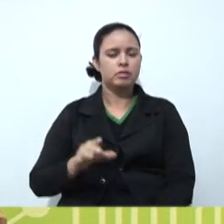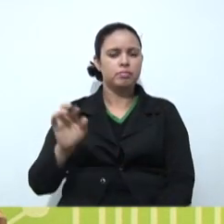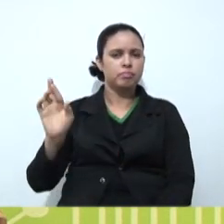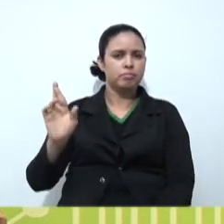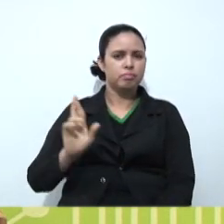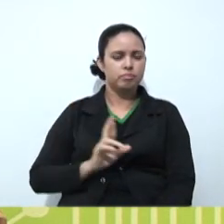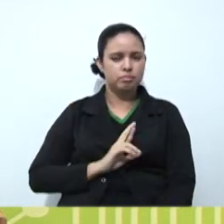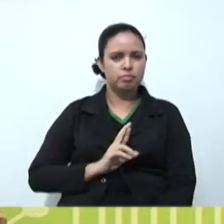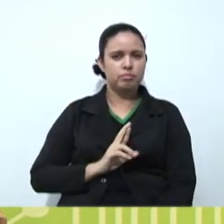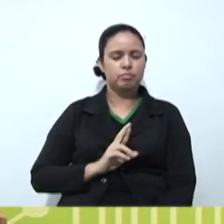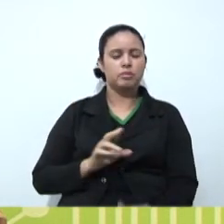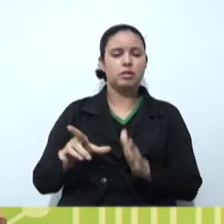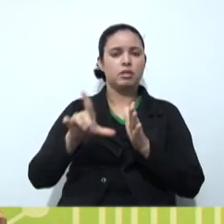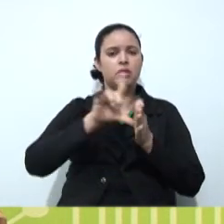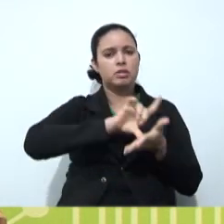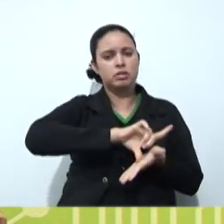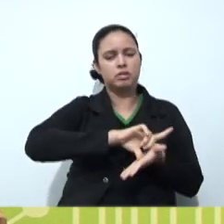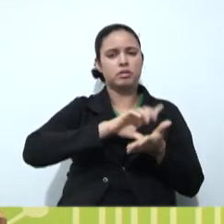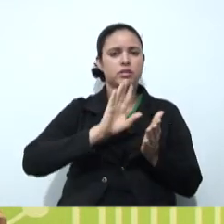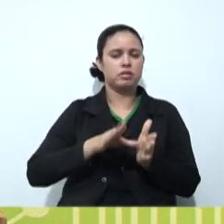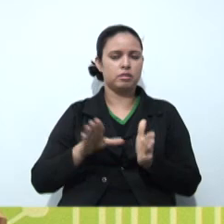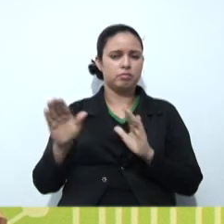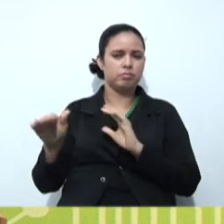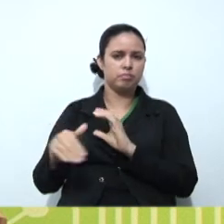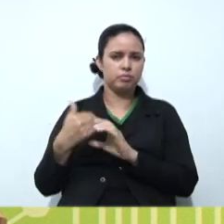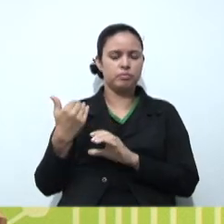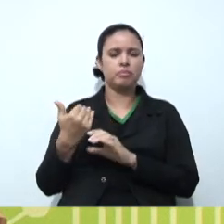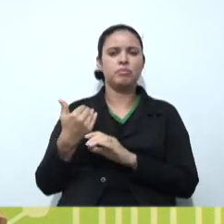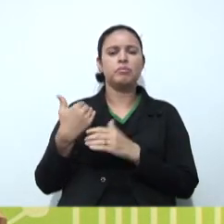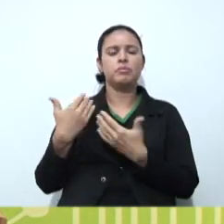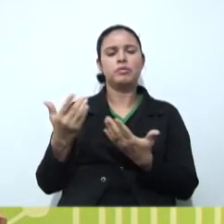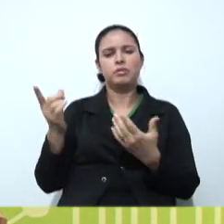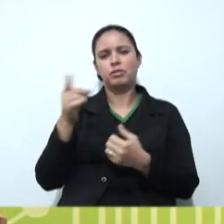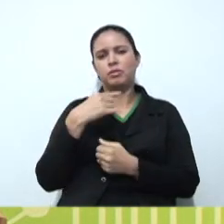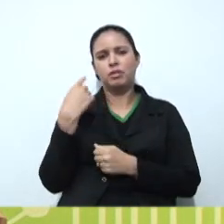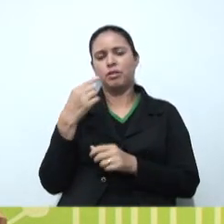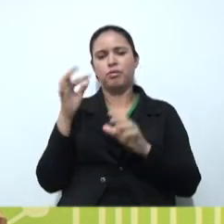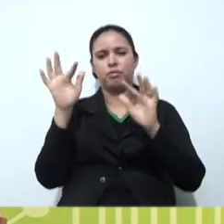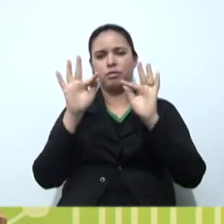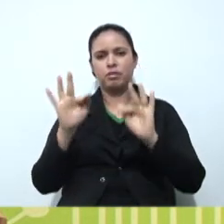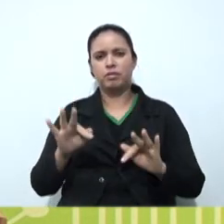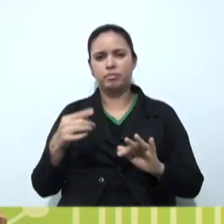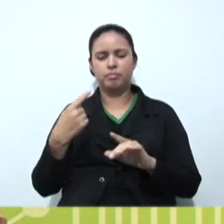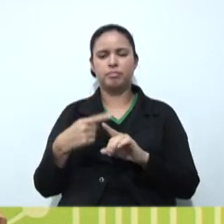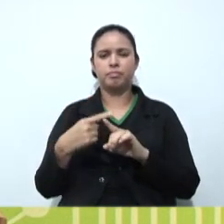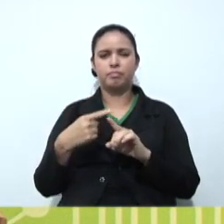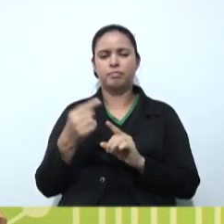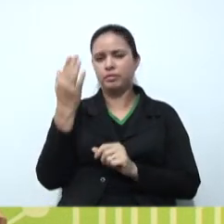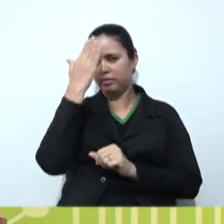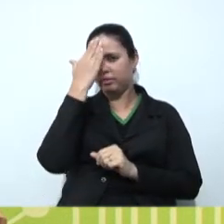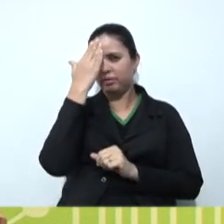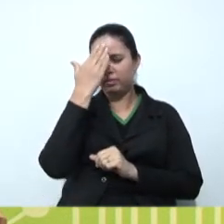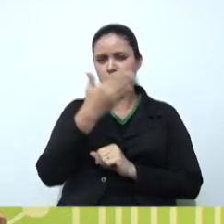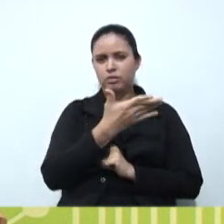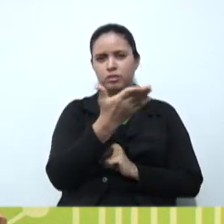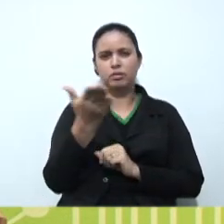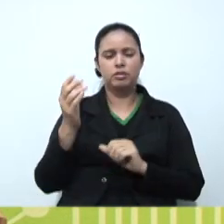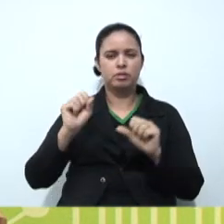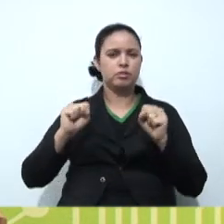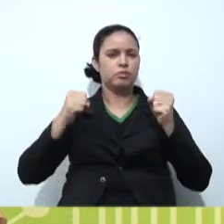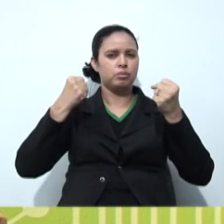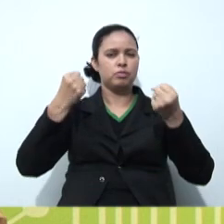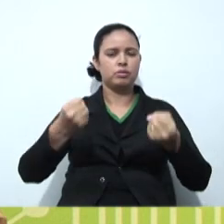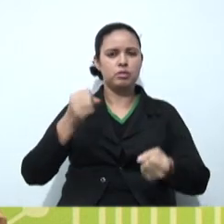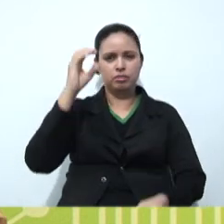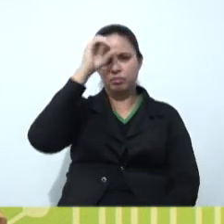as respostas antecipadas, não é isso, professor Marcos? E aí isso nos deixa muito felizes, porque nós sabemos que o empenho de vocês em